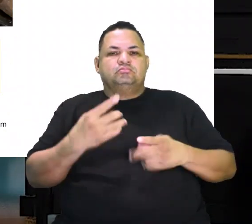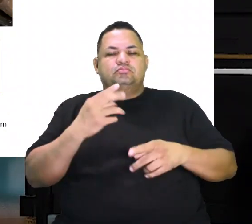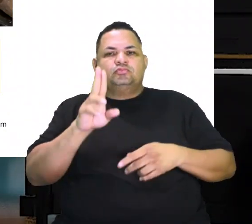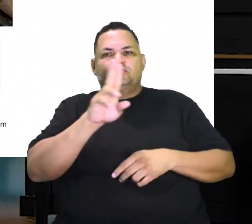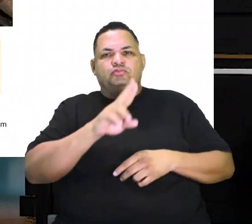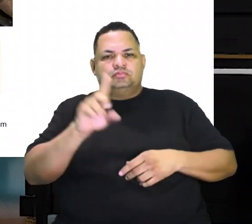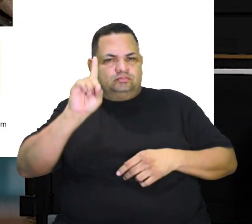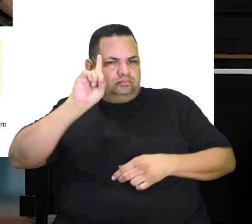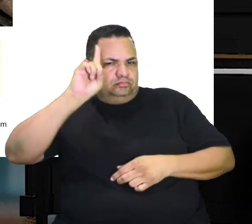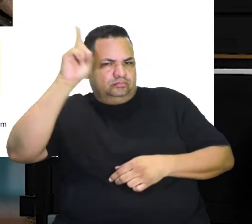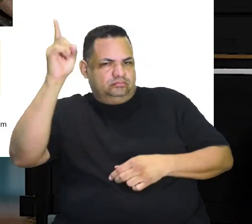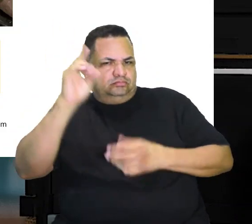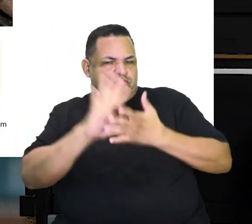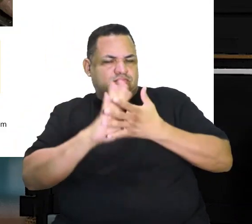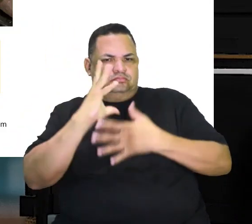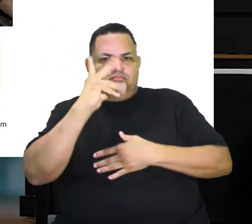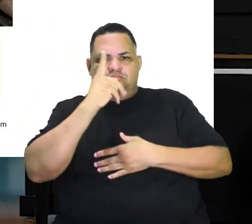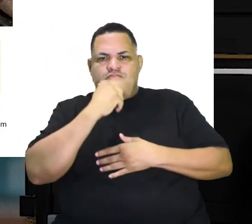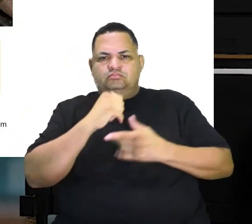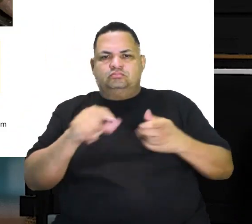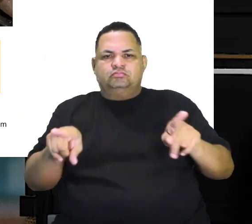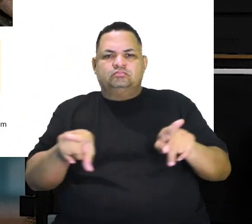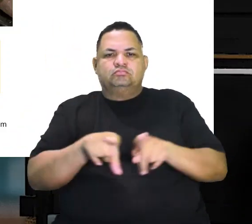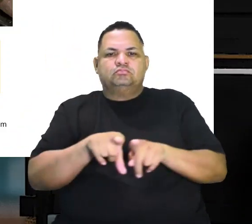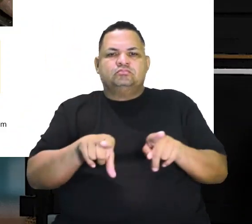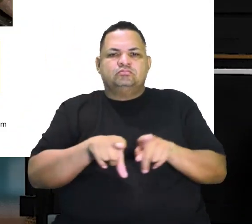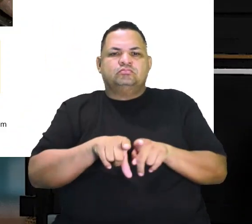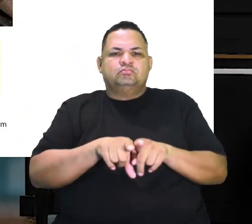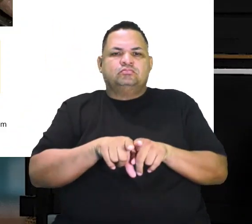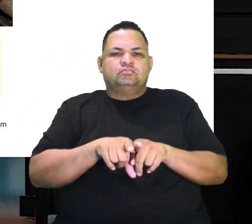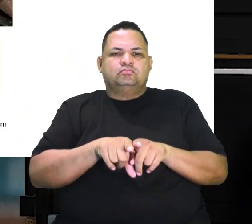criatividade, à beleza e também à